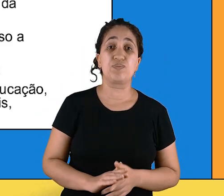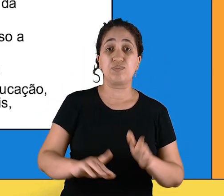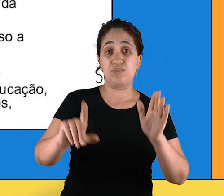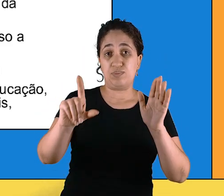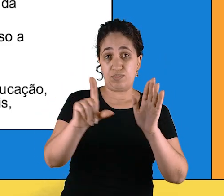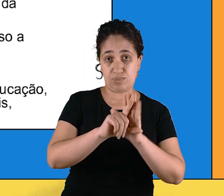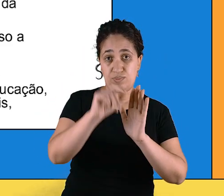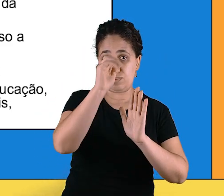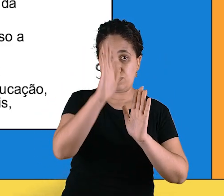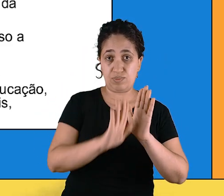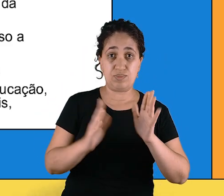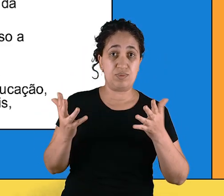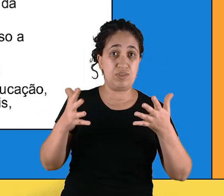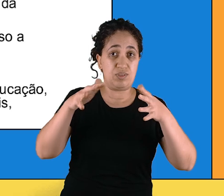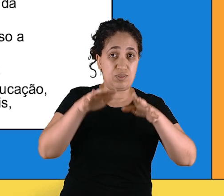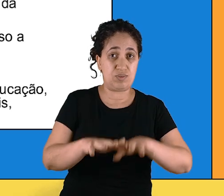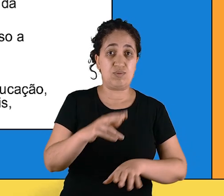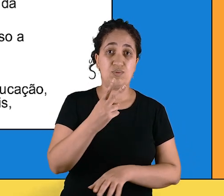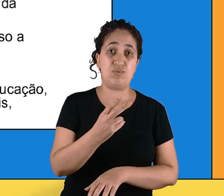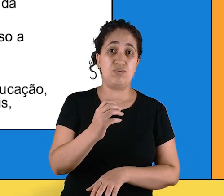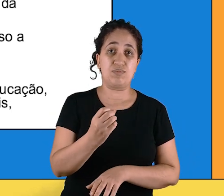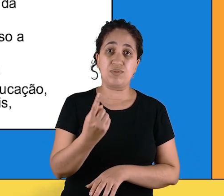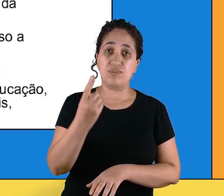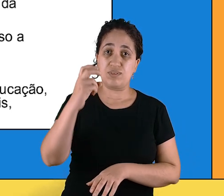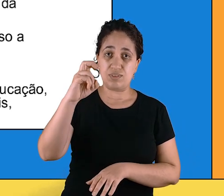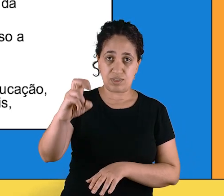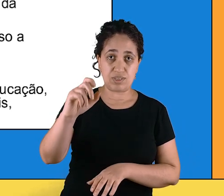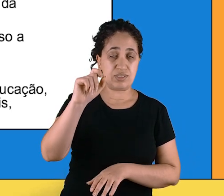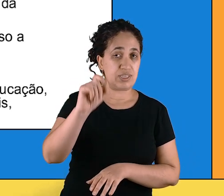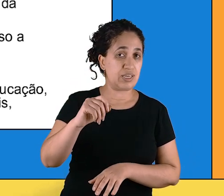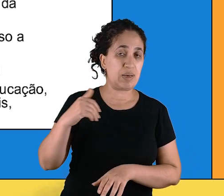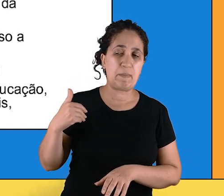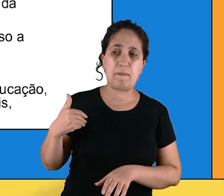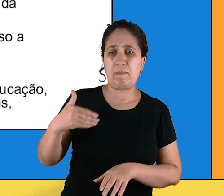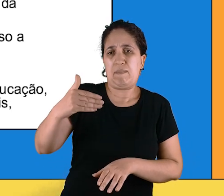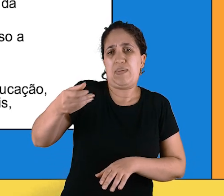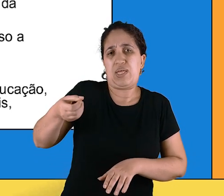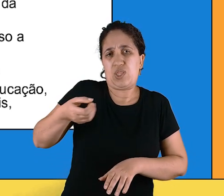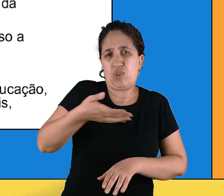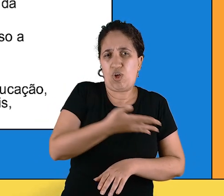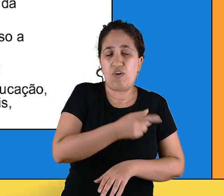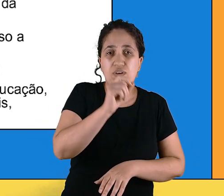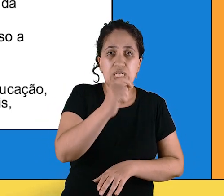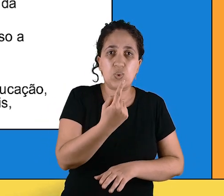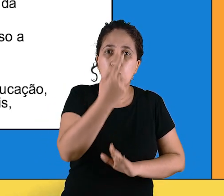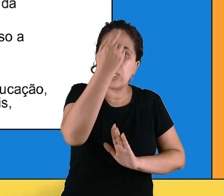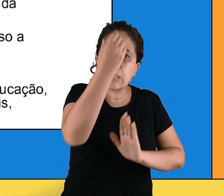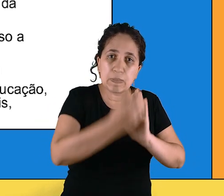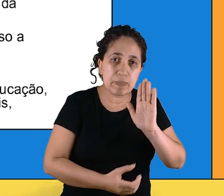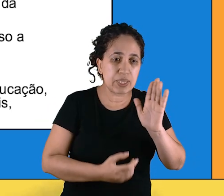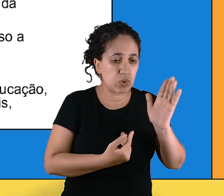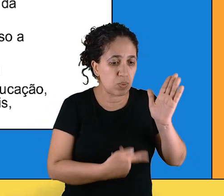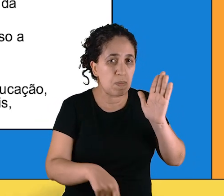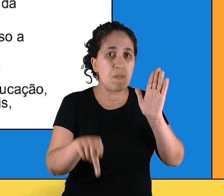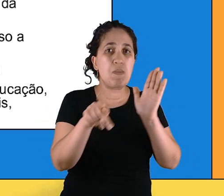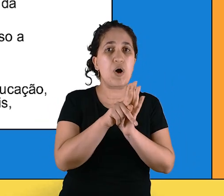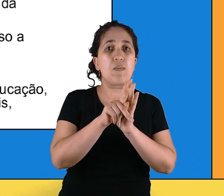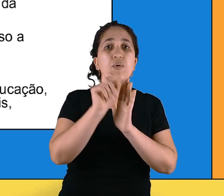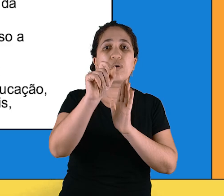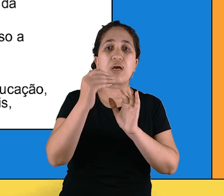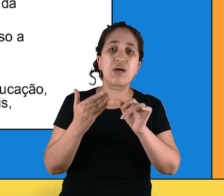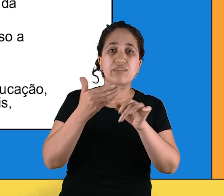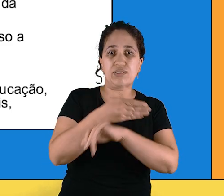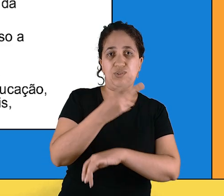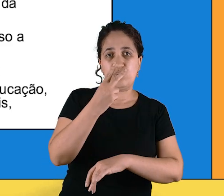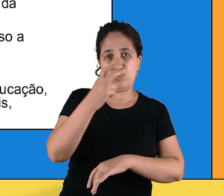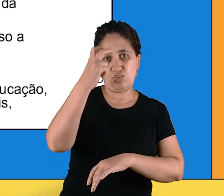finalmente, a Lei Brasileira de Inclusão, de 2015, né, que é a lei mais atual que a gente tem, que tem um capítulo exclusivo sobre o